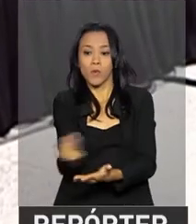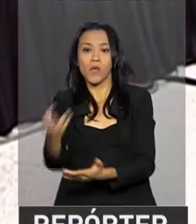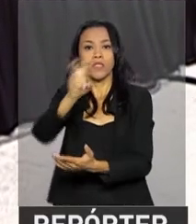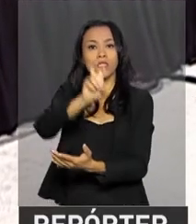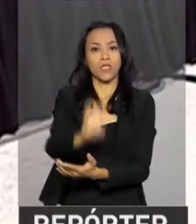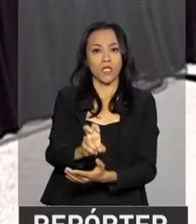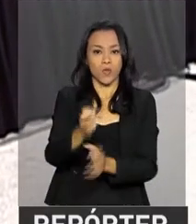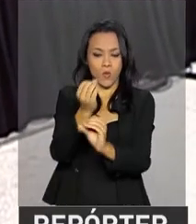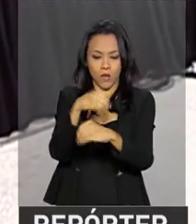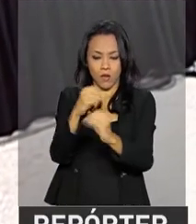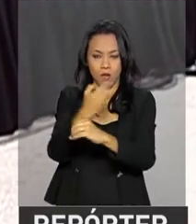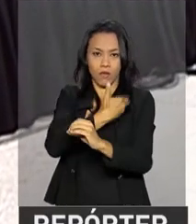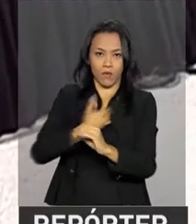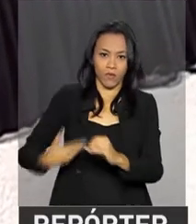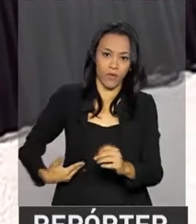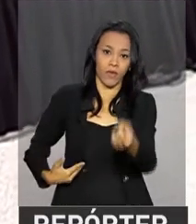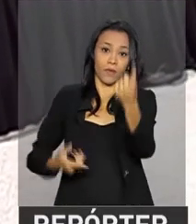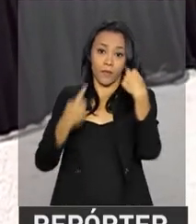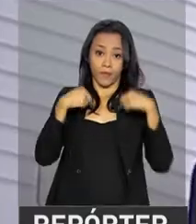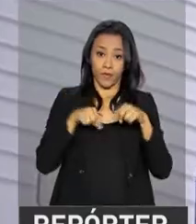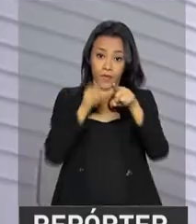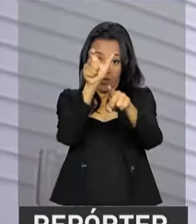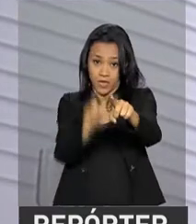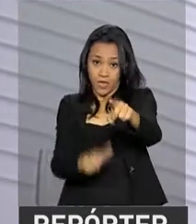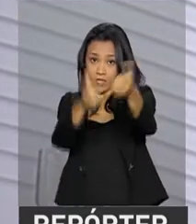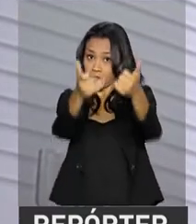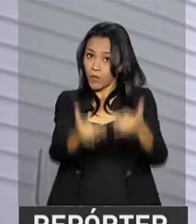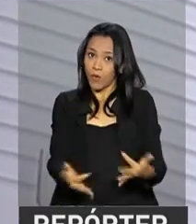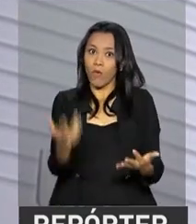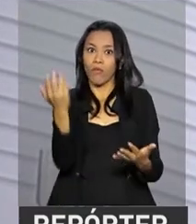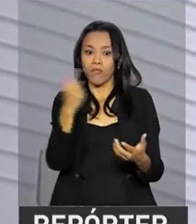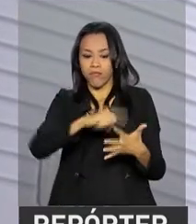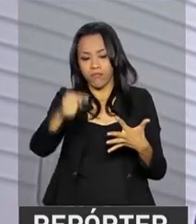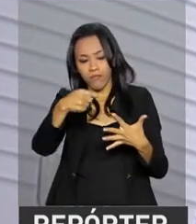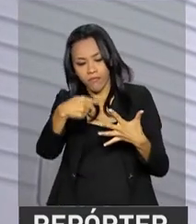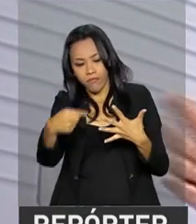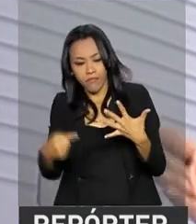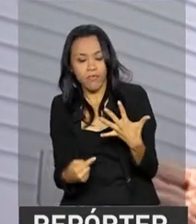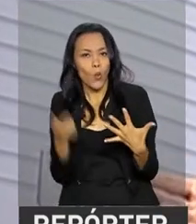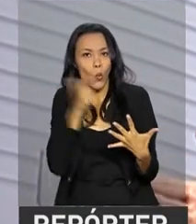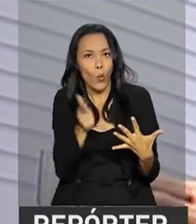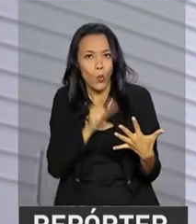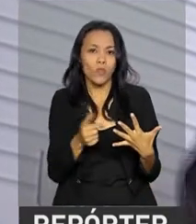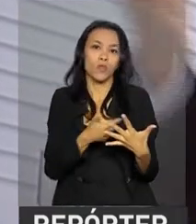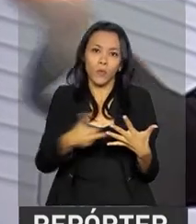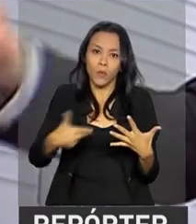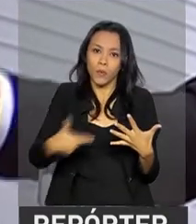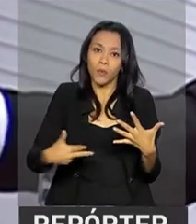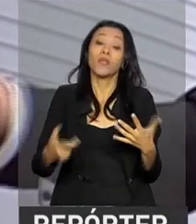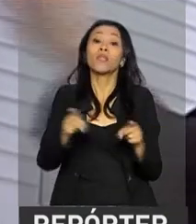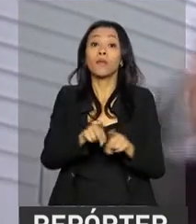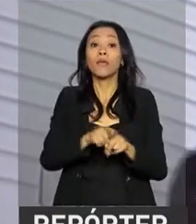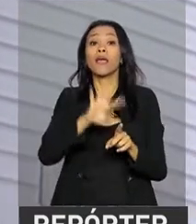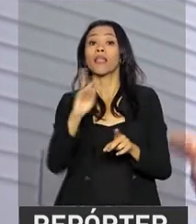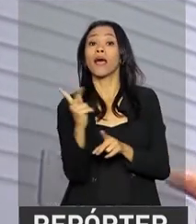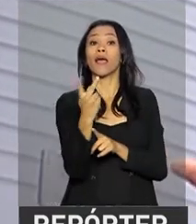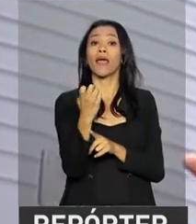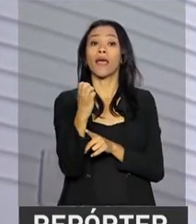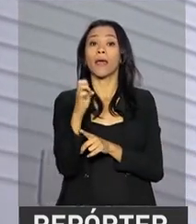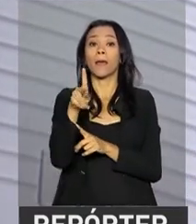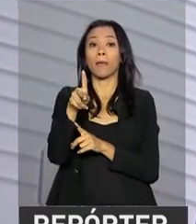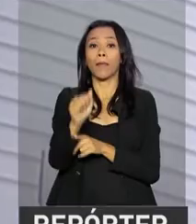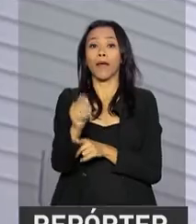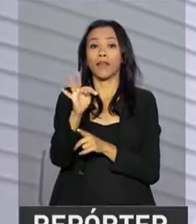ministro ricardo barros destacou uma série de avanços no abastecimento de medicamentos e citou o caso da hepatite c como